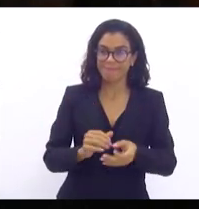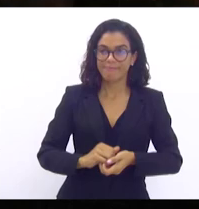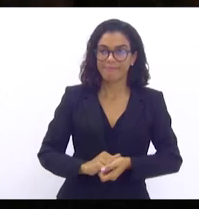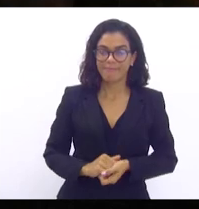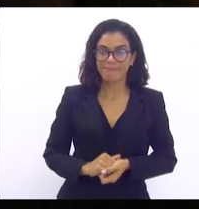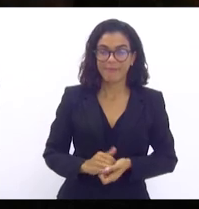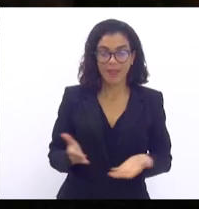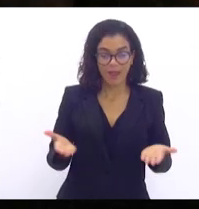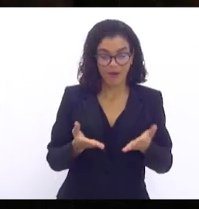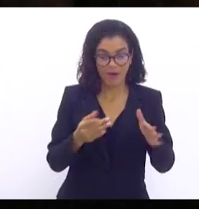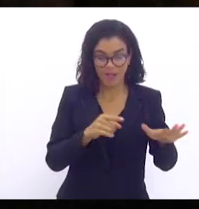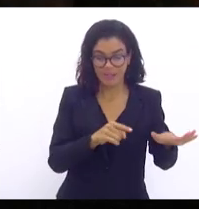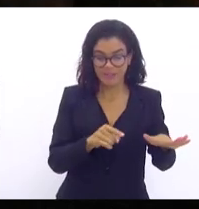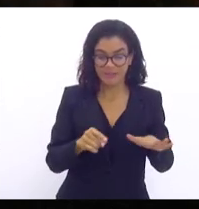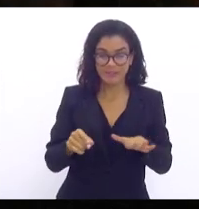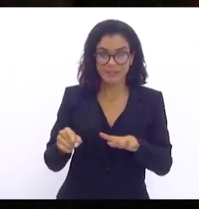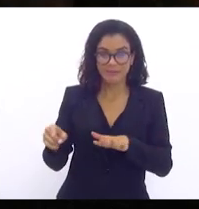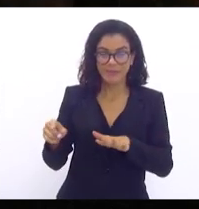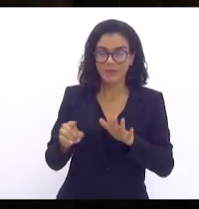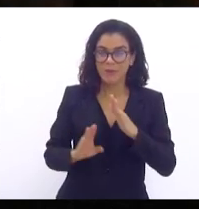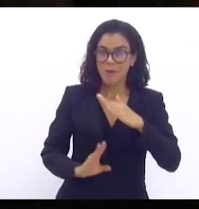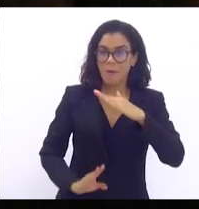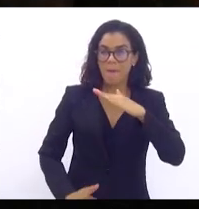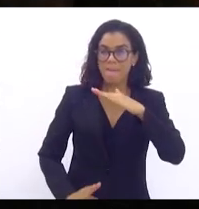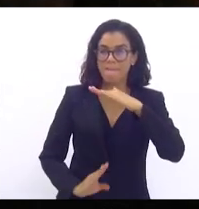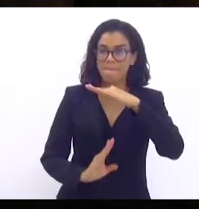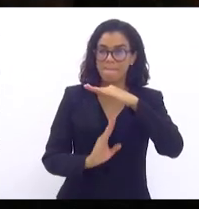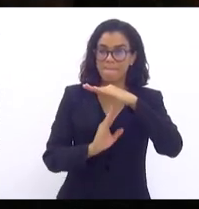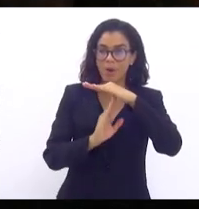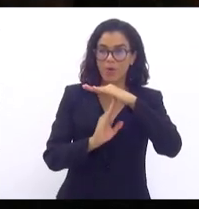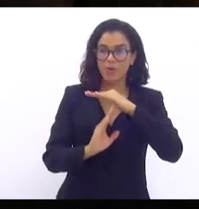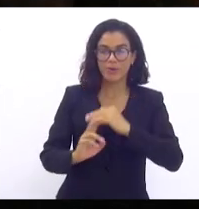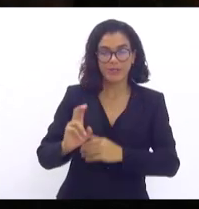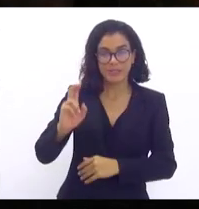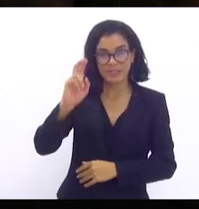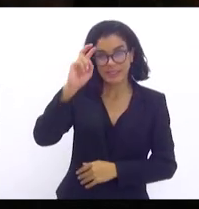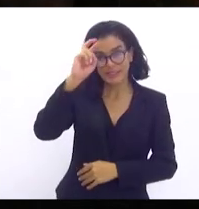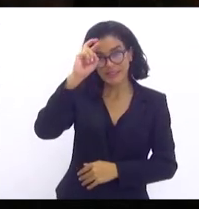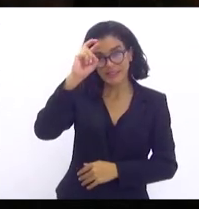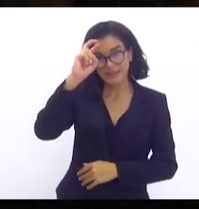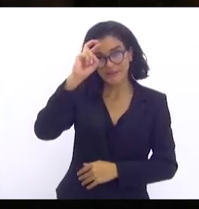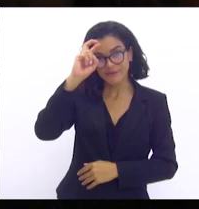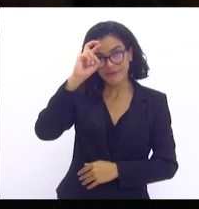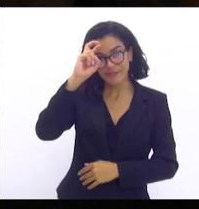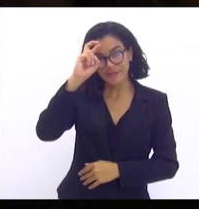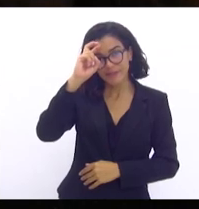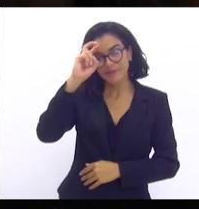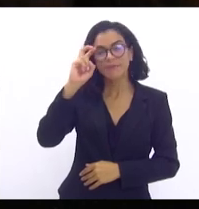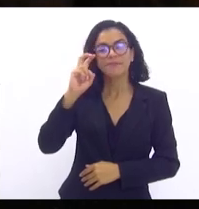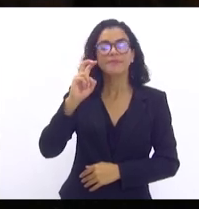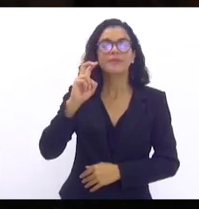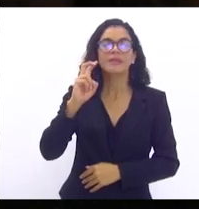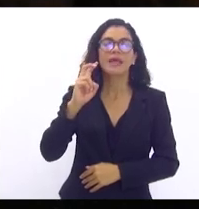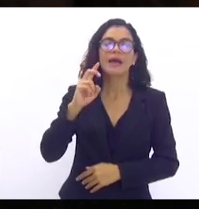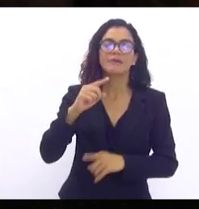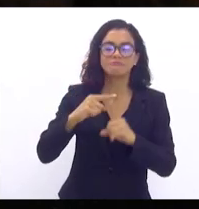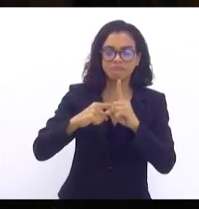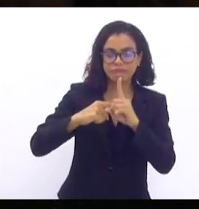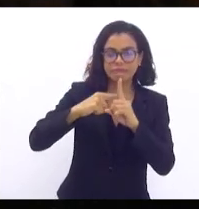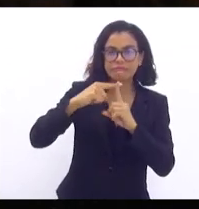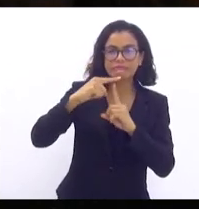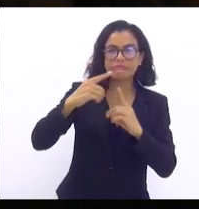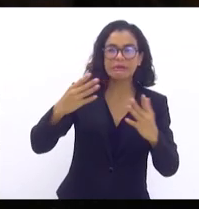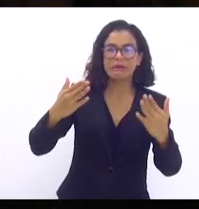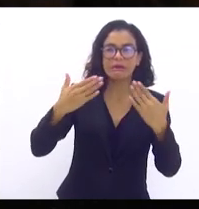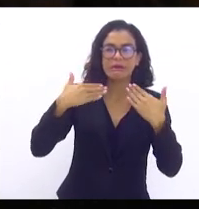E esta semana, com ápice na quinta-feira, a temperatura média na